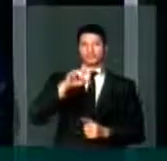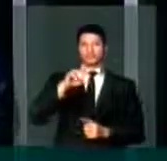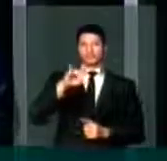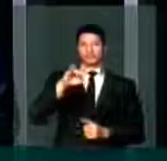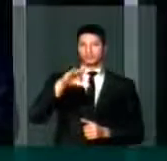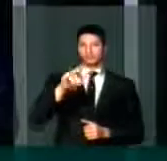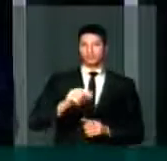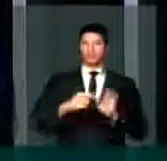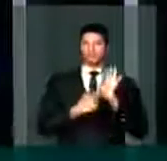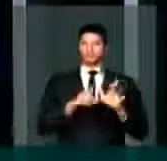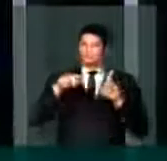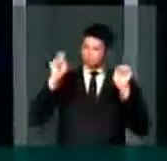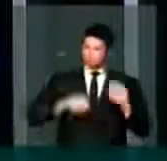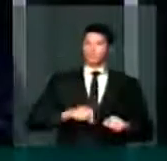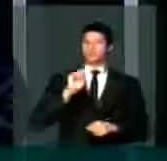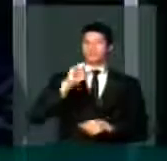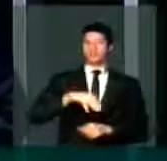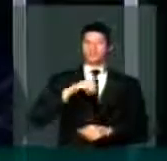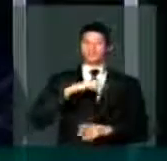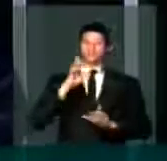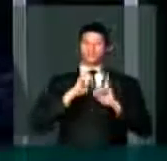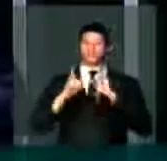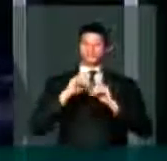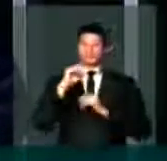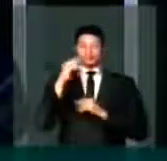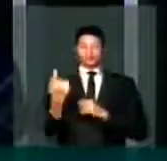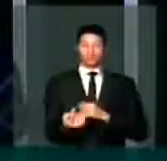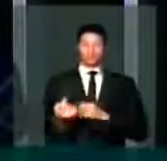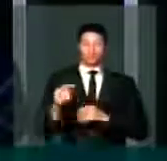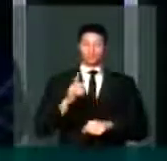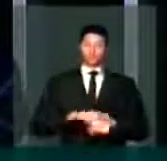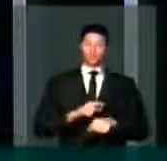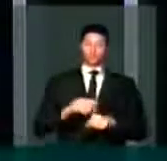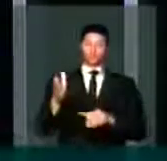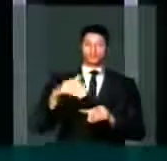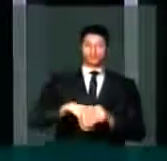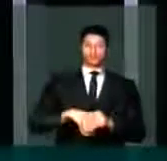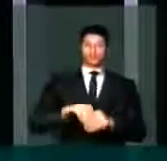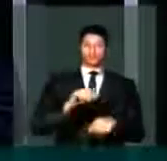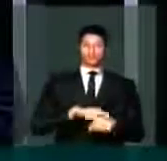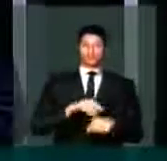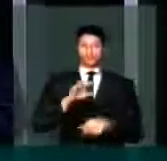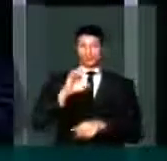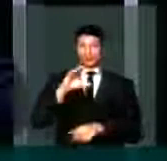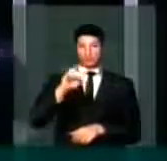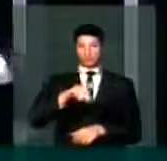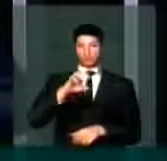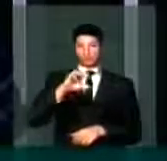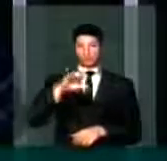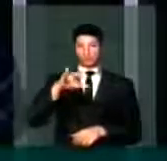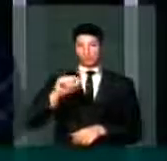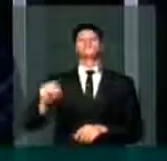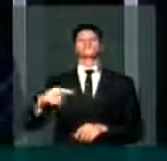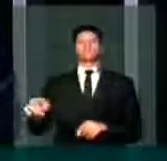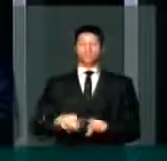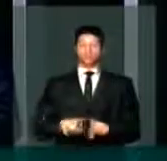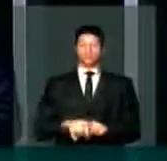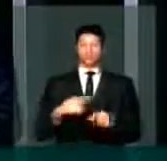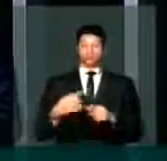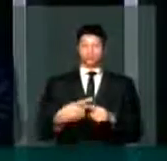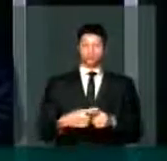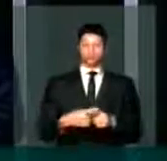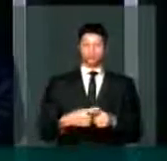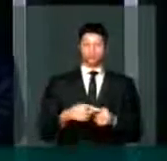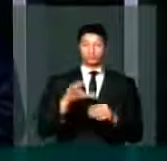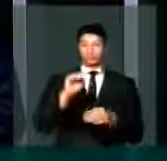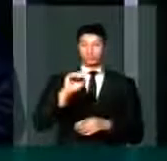mostrando que é possível sim ter um discurso só durante o período eleitoral, durante o exercício do mandato e após ele. Porque